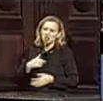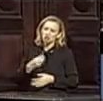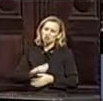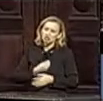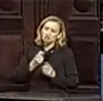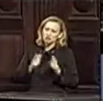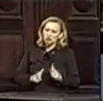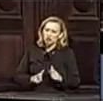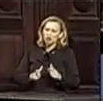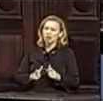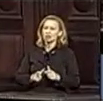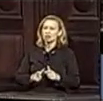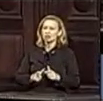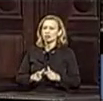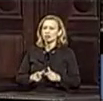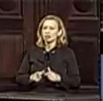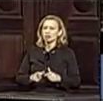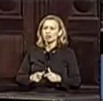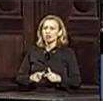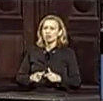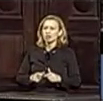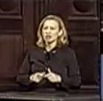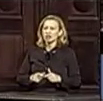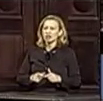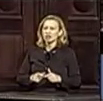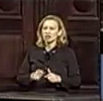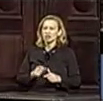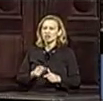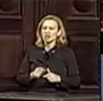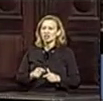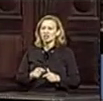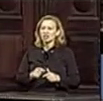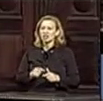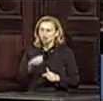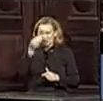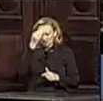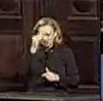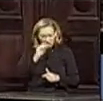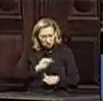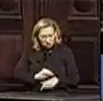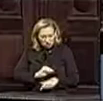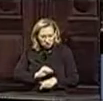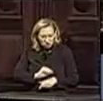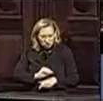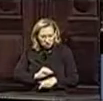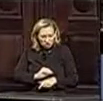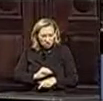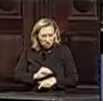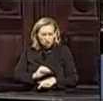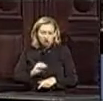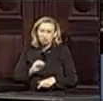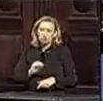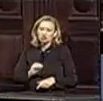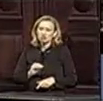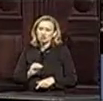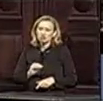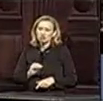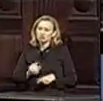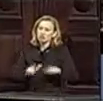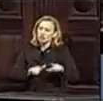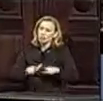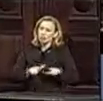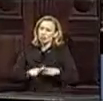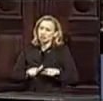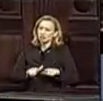para devolver-lhe o cargo que fui honrado, que honrosamente assumi. Mas